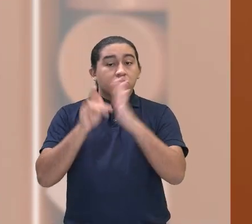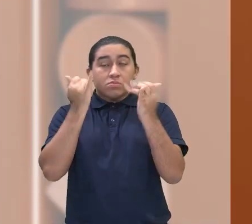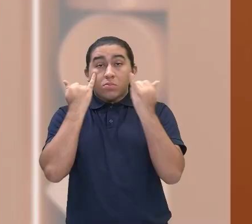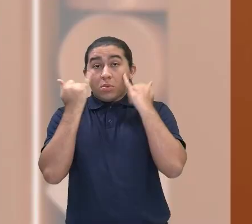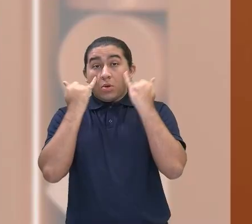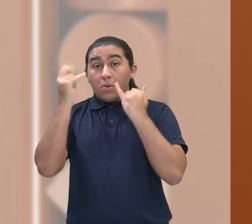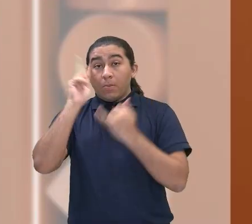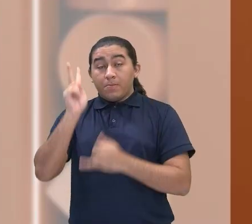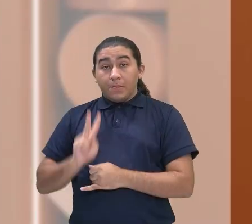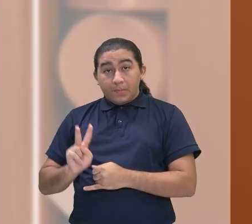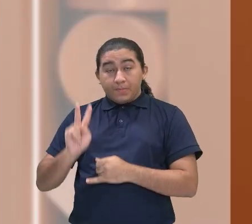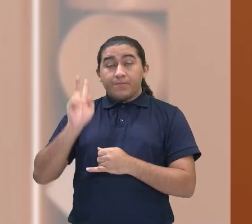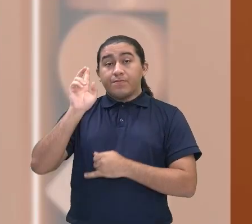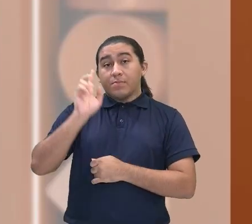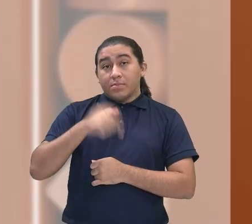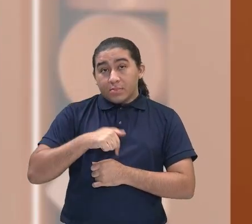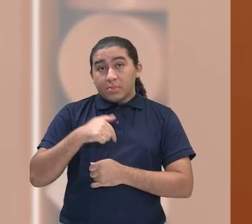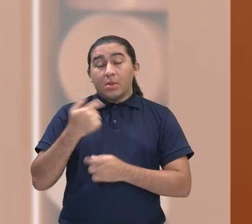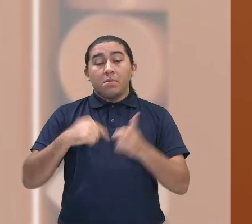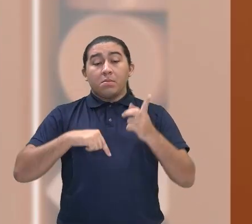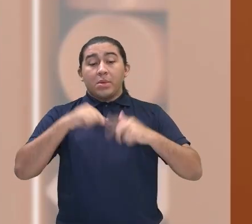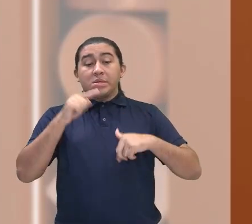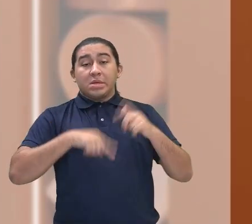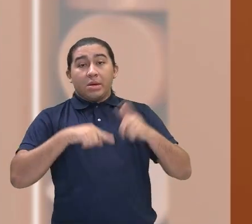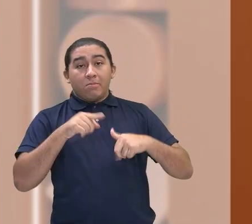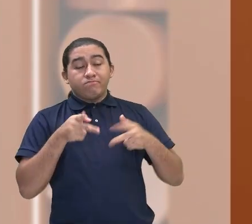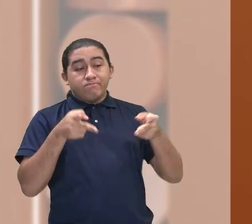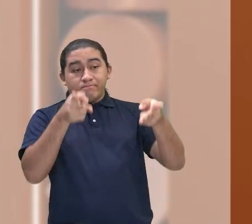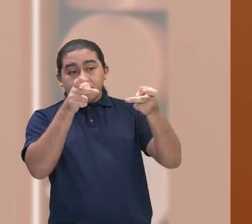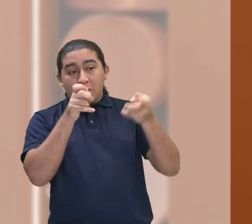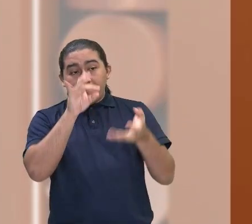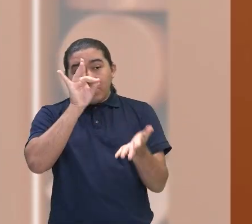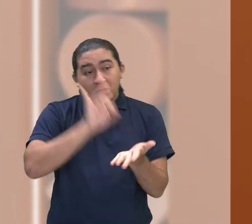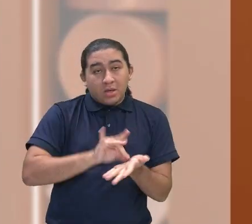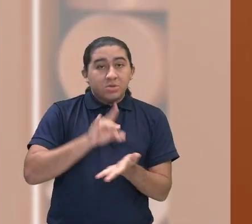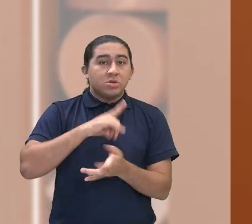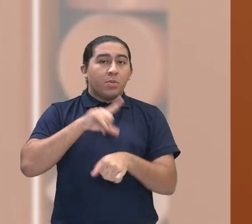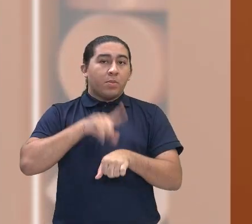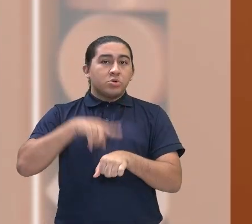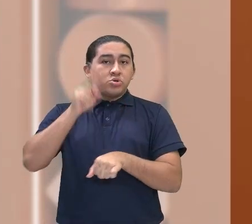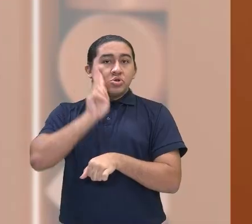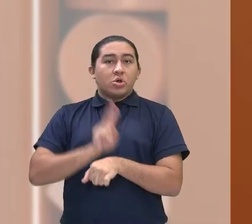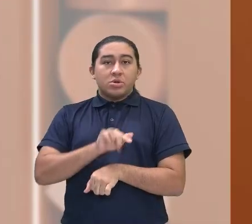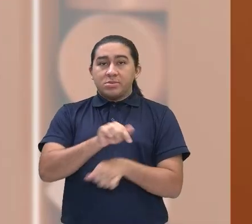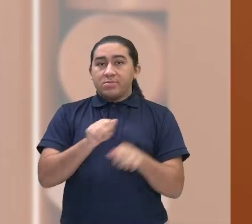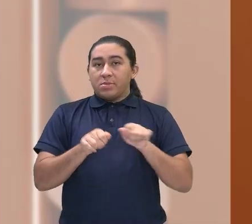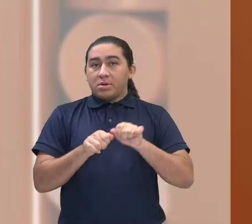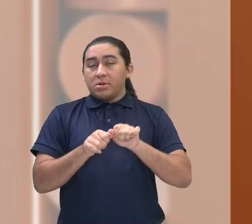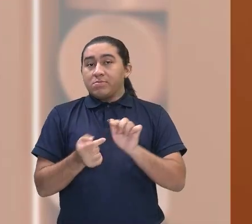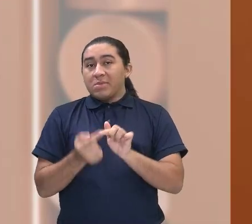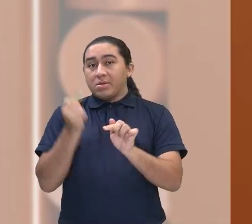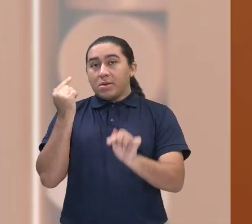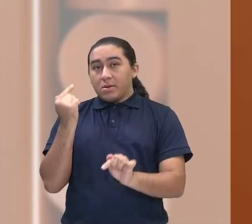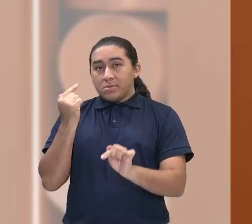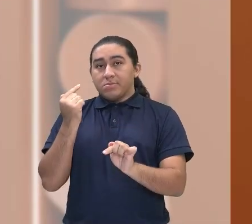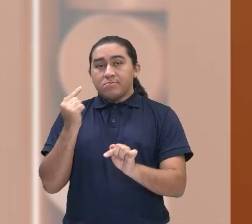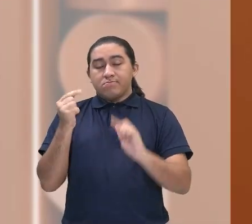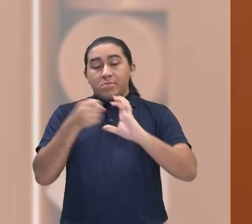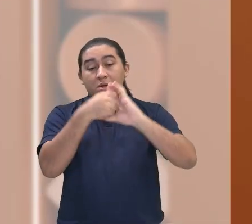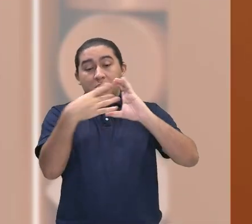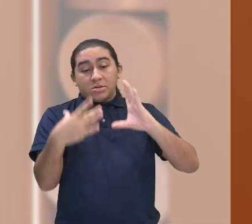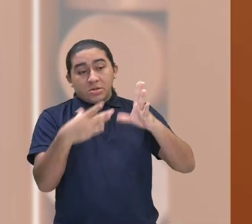material que reflete justamente o momento histórico que aquele prédio foi produzido, né, os